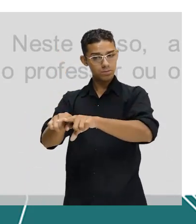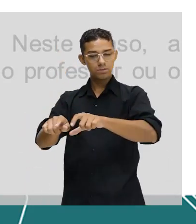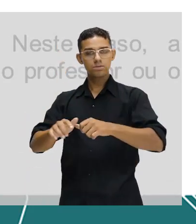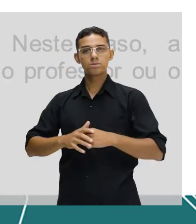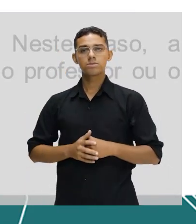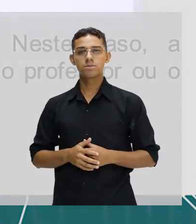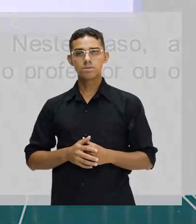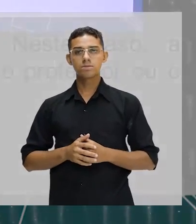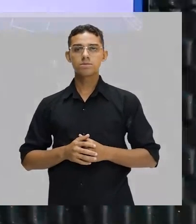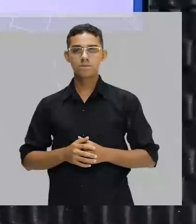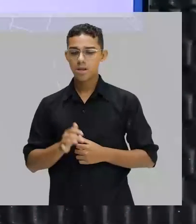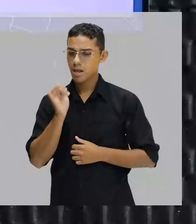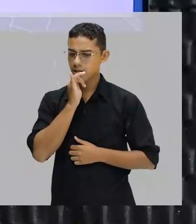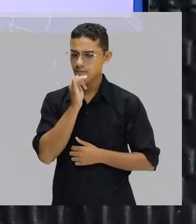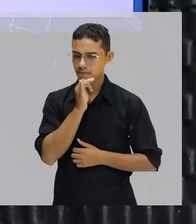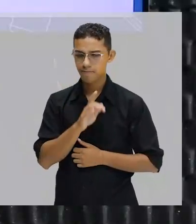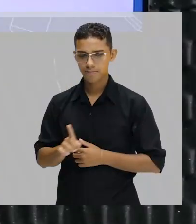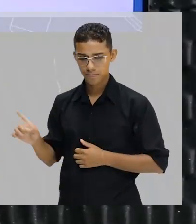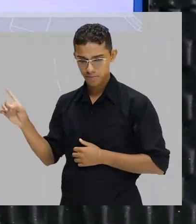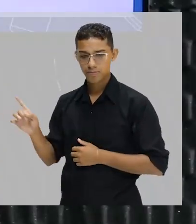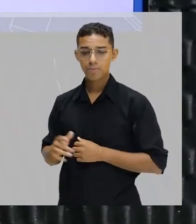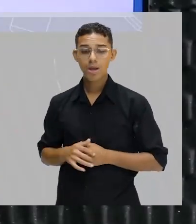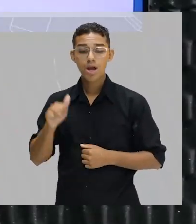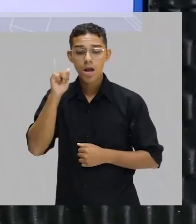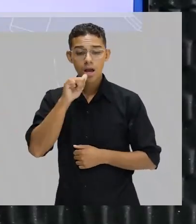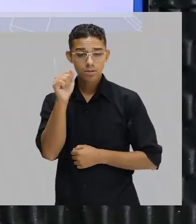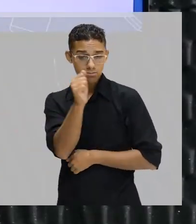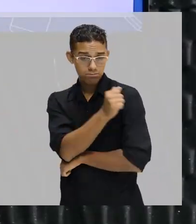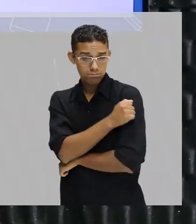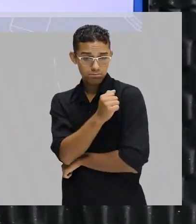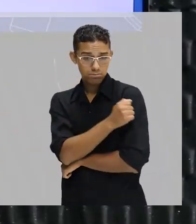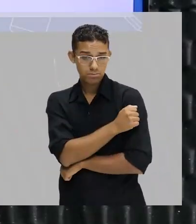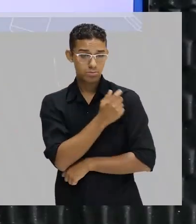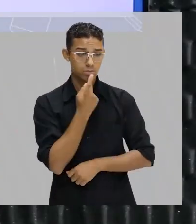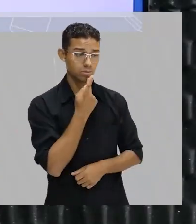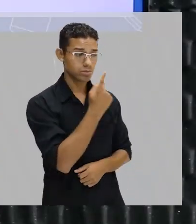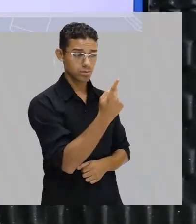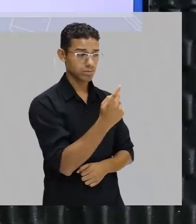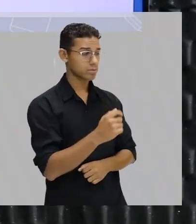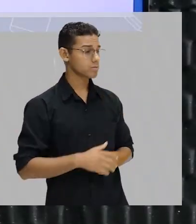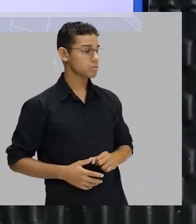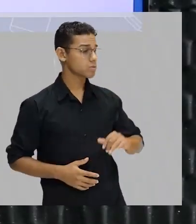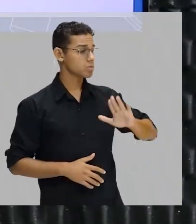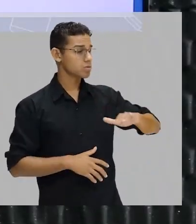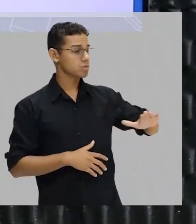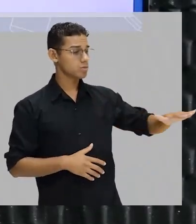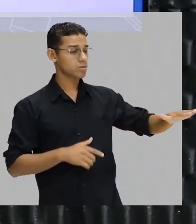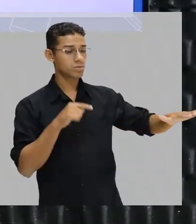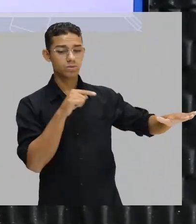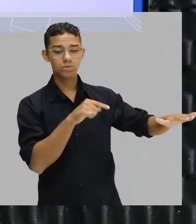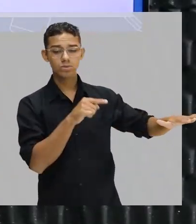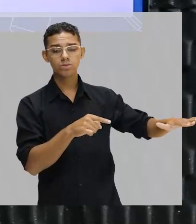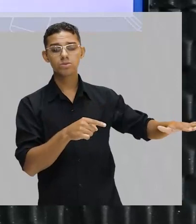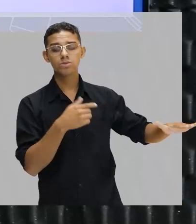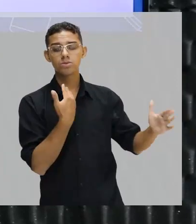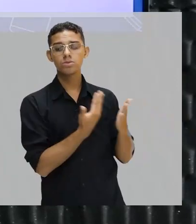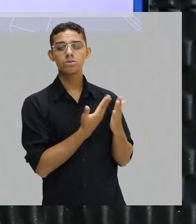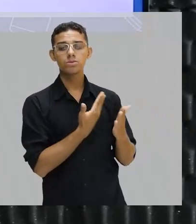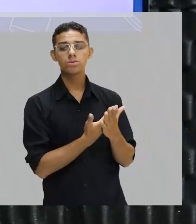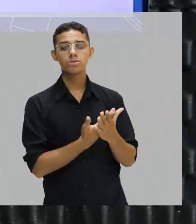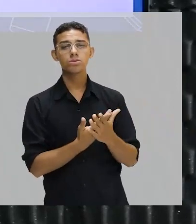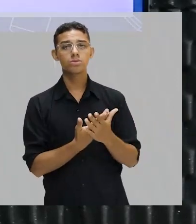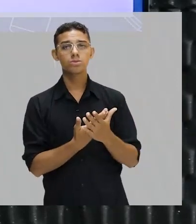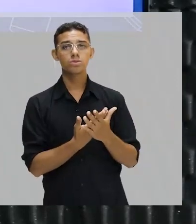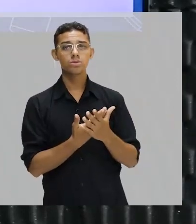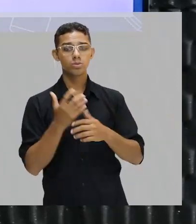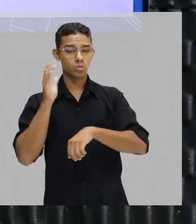citada. Exemplo, a estudante falou com o garoto que estudava enfermagem. Quem estudava enfermagem?